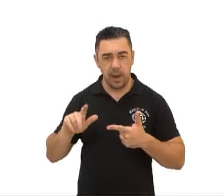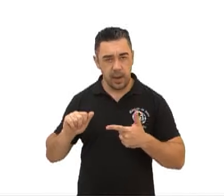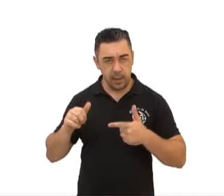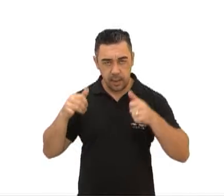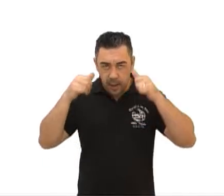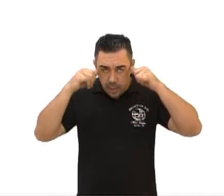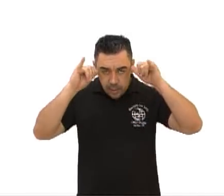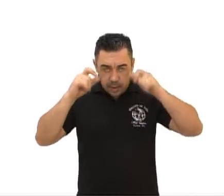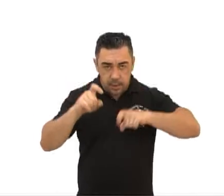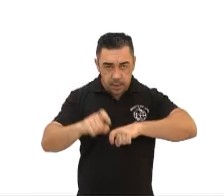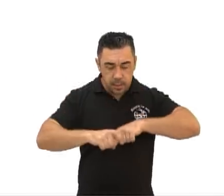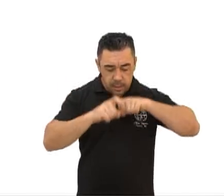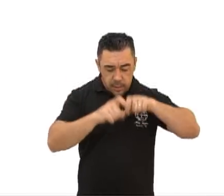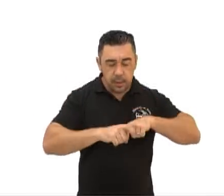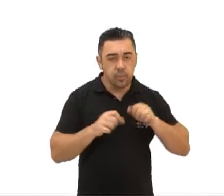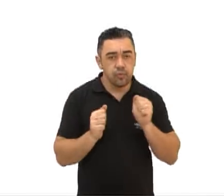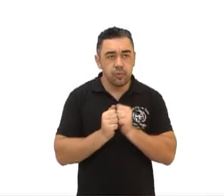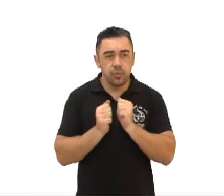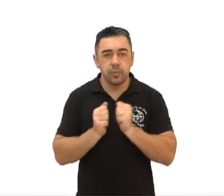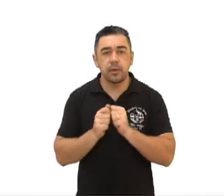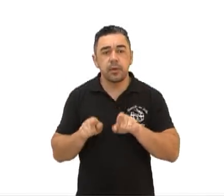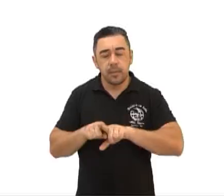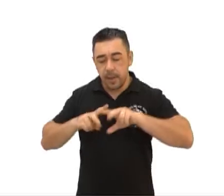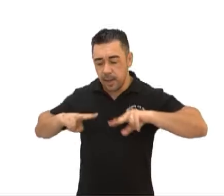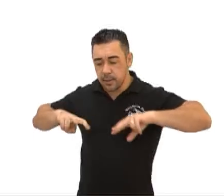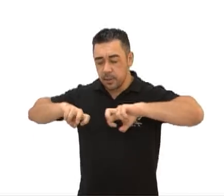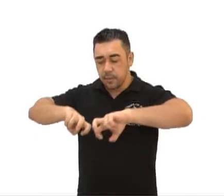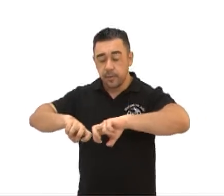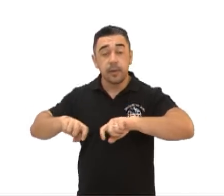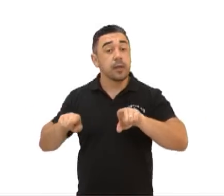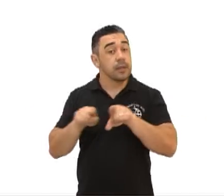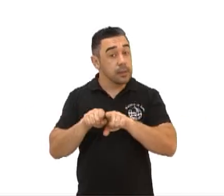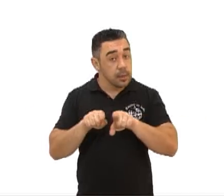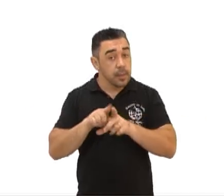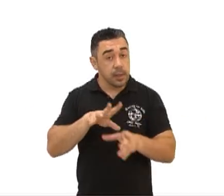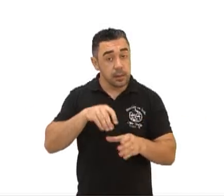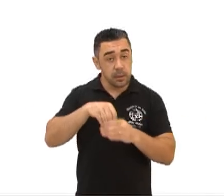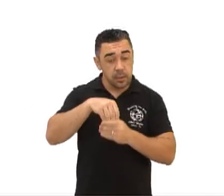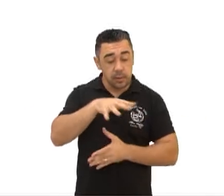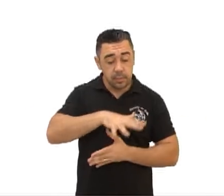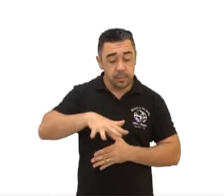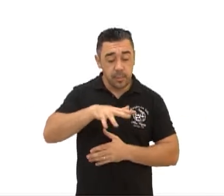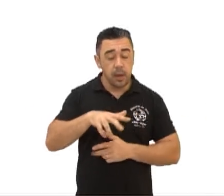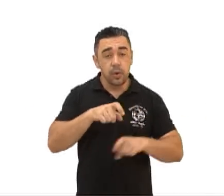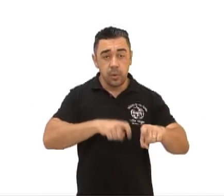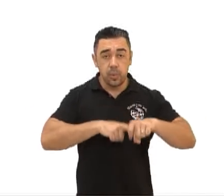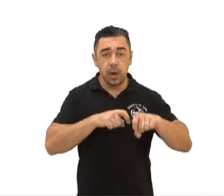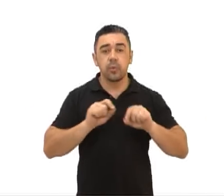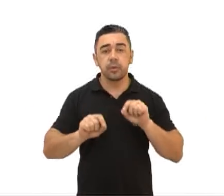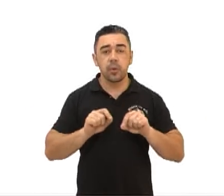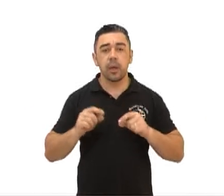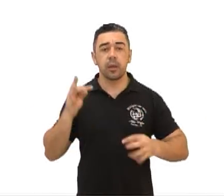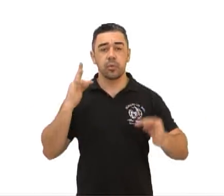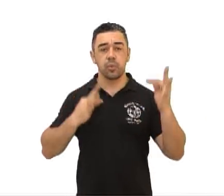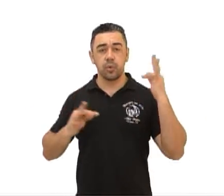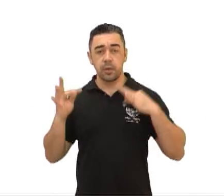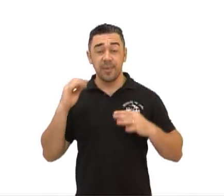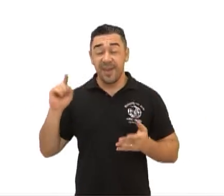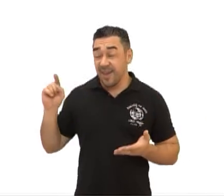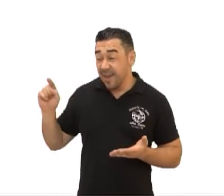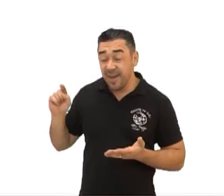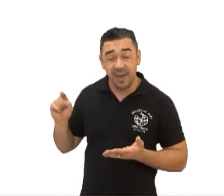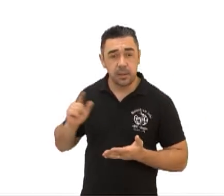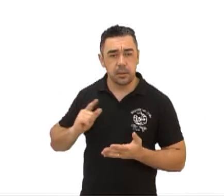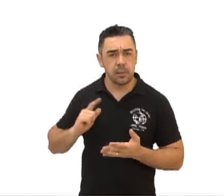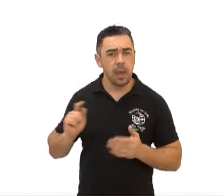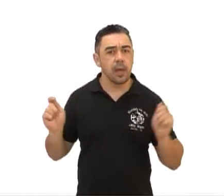vamos ter no espaço rural também o turismo. Essas atividades, elas trazem para o espaço rural